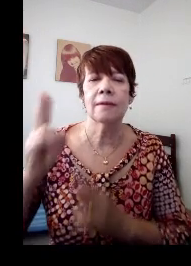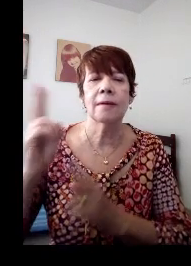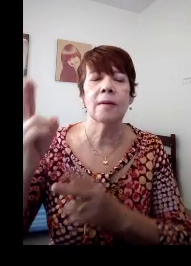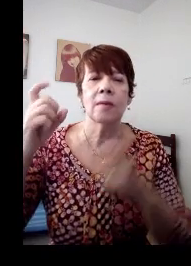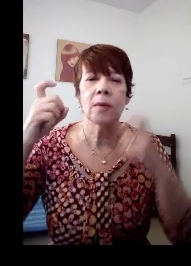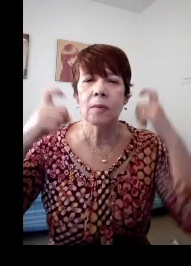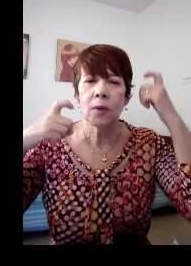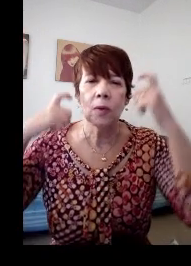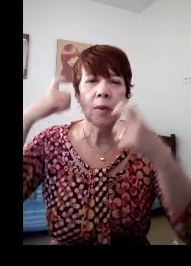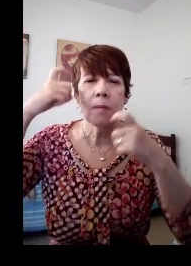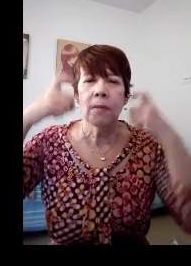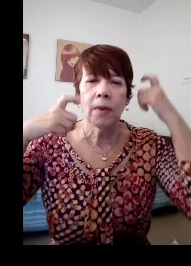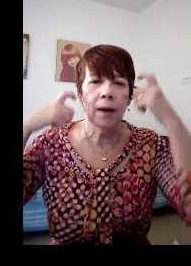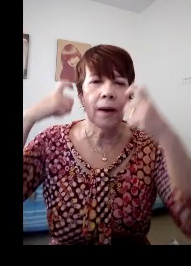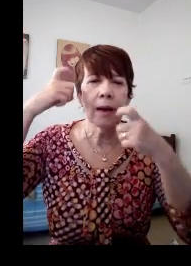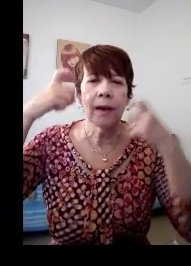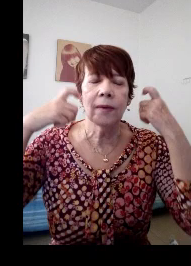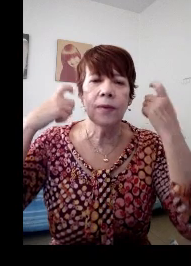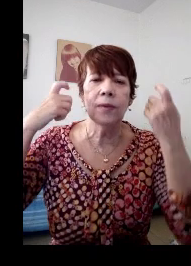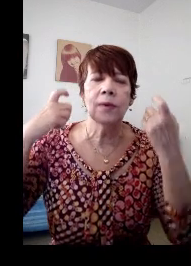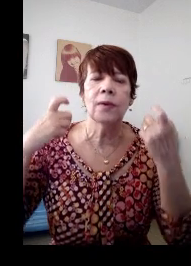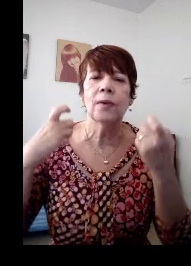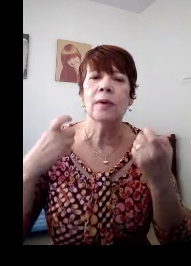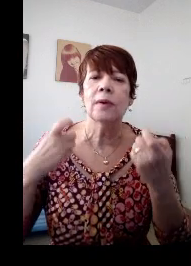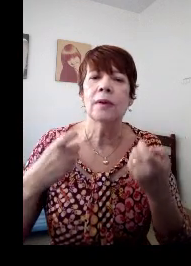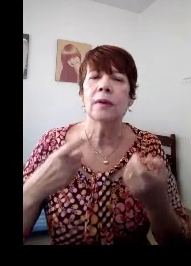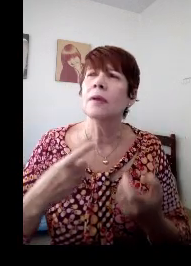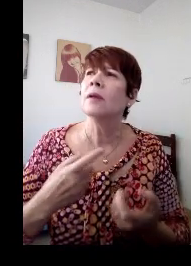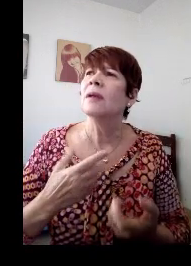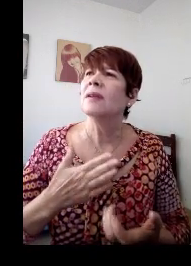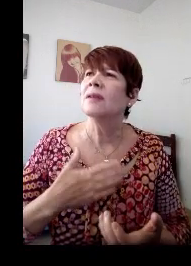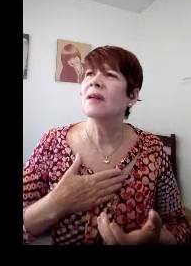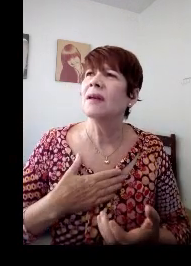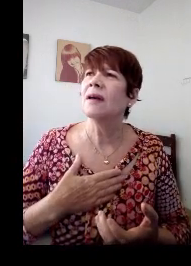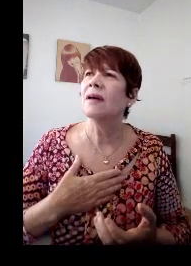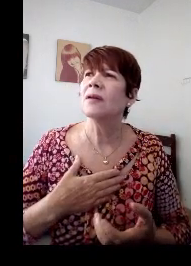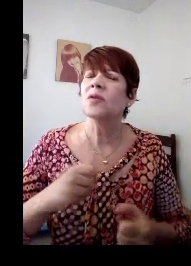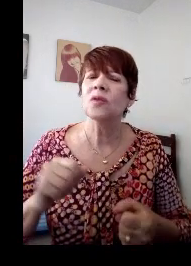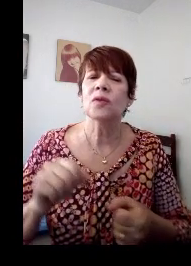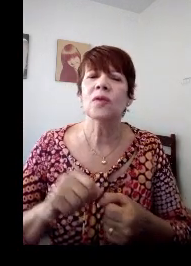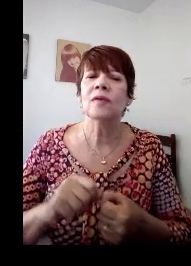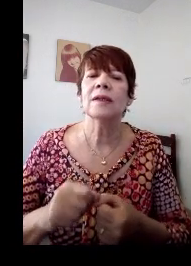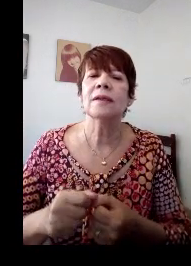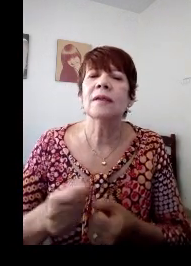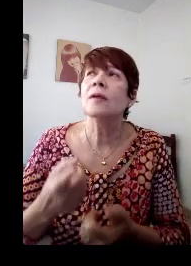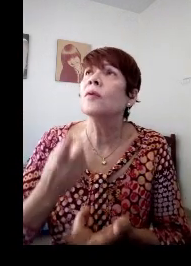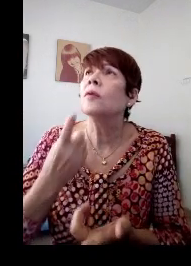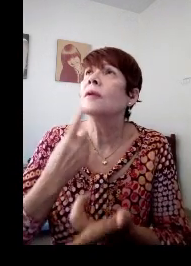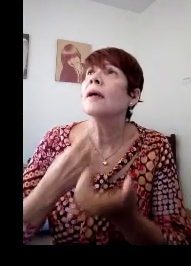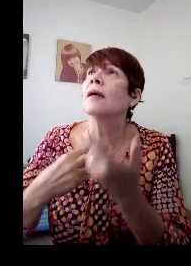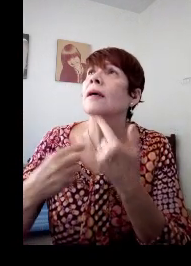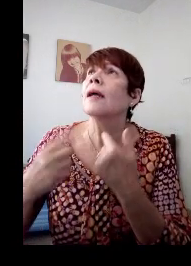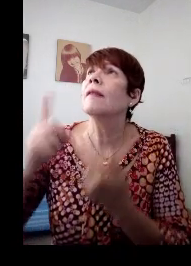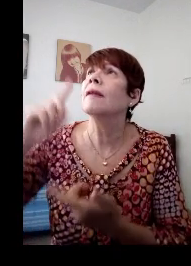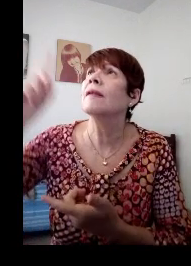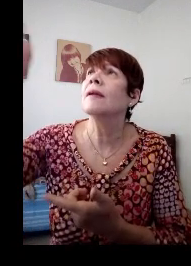estou agradando a Deus? Será que esse meu comportamento está agradando ao Senhor?